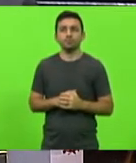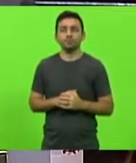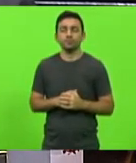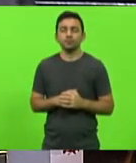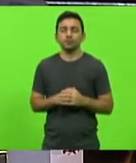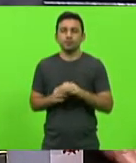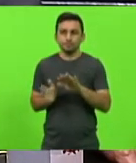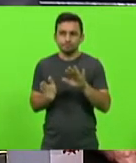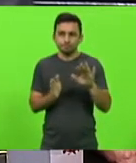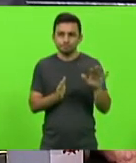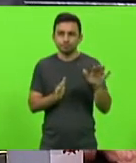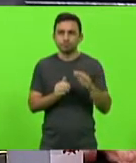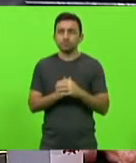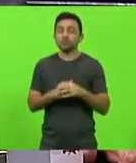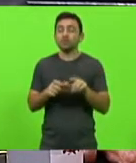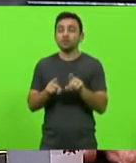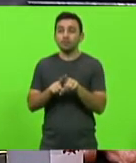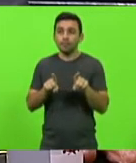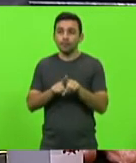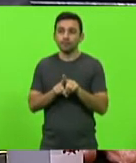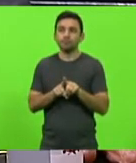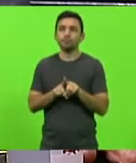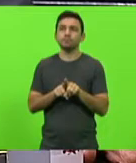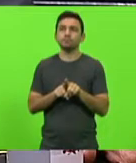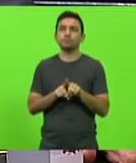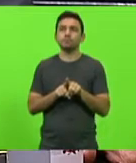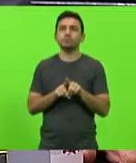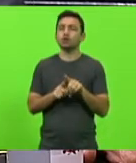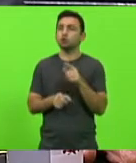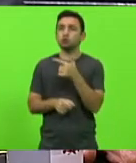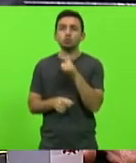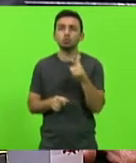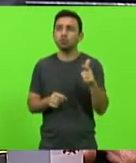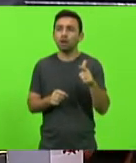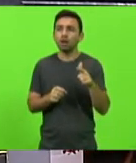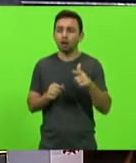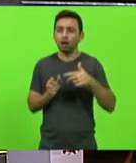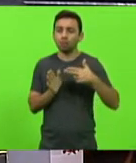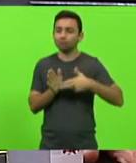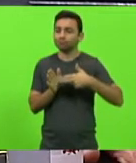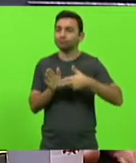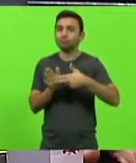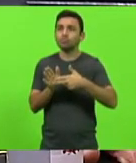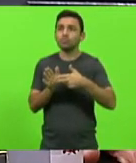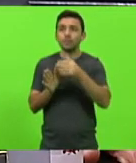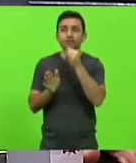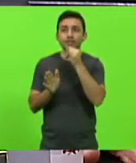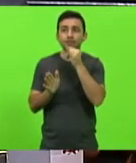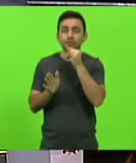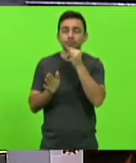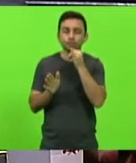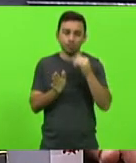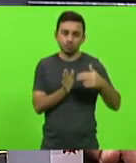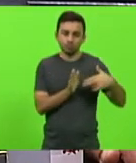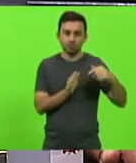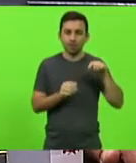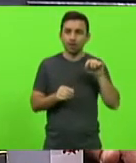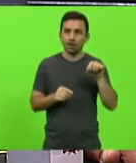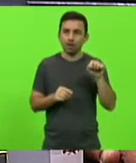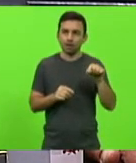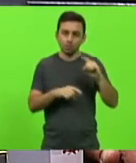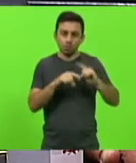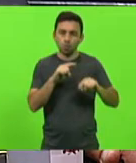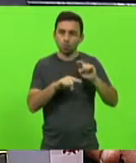Por outro lado, não temos uma linha ferroviária que faz a ligação para trazer esses